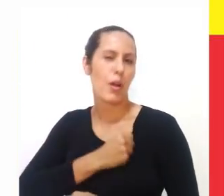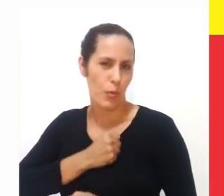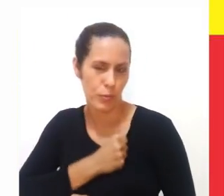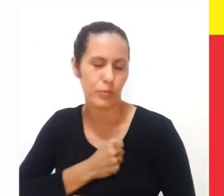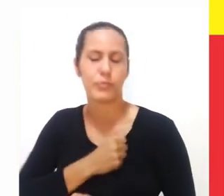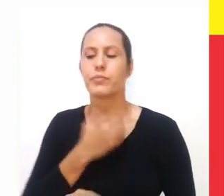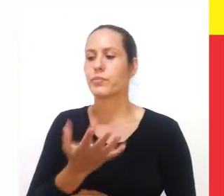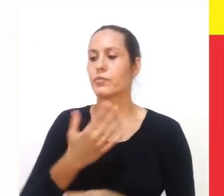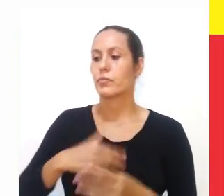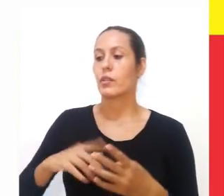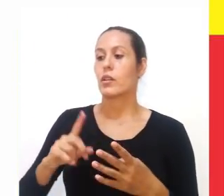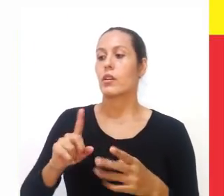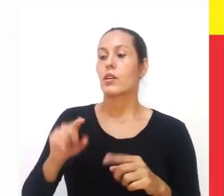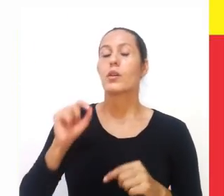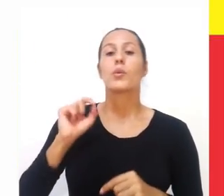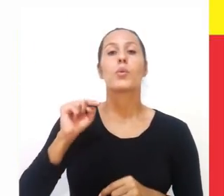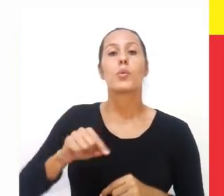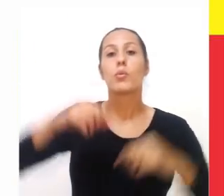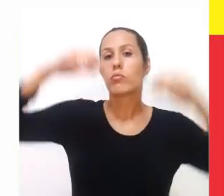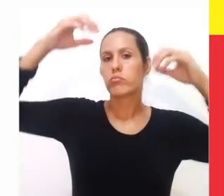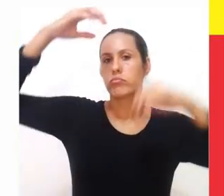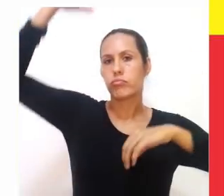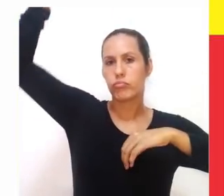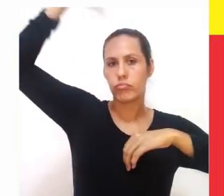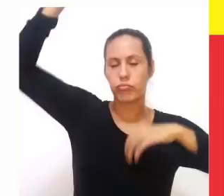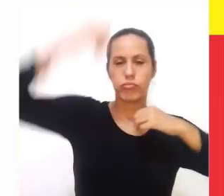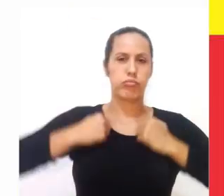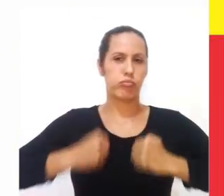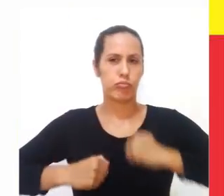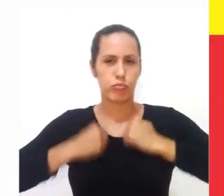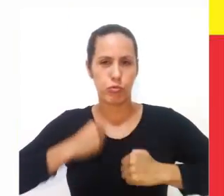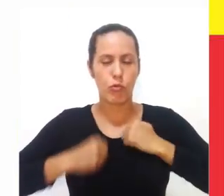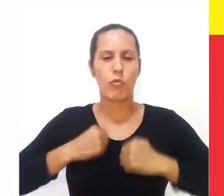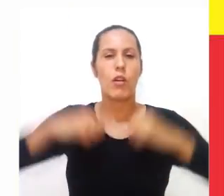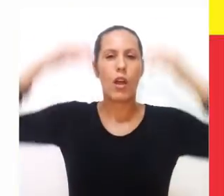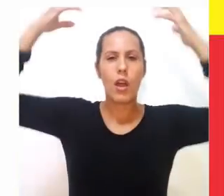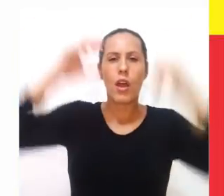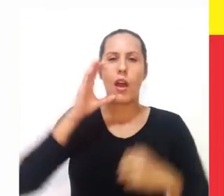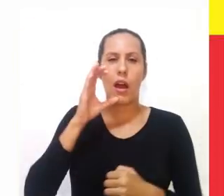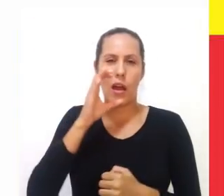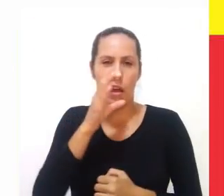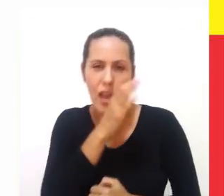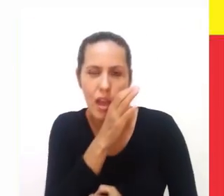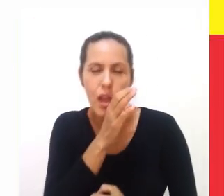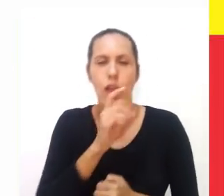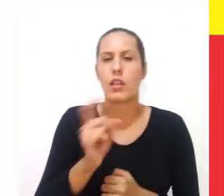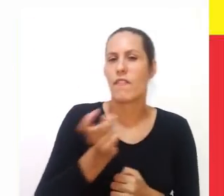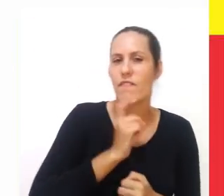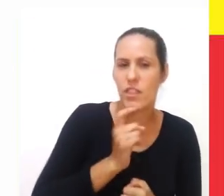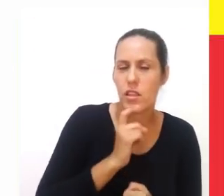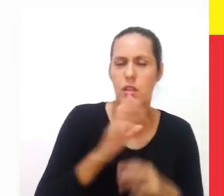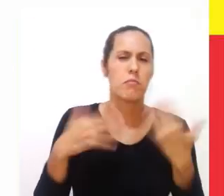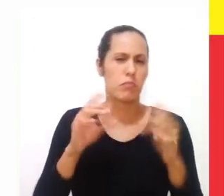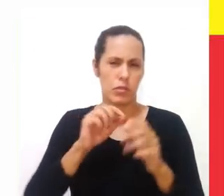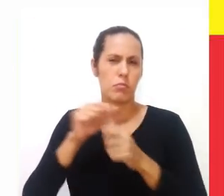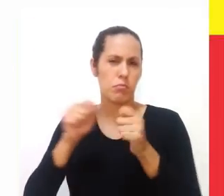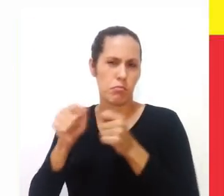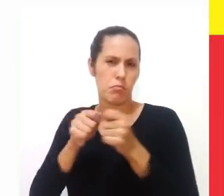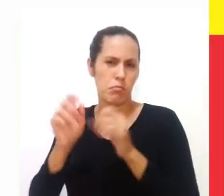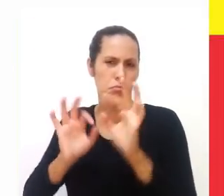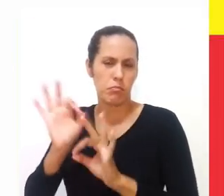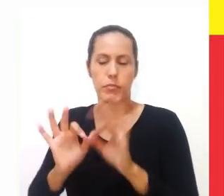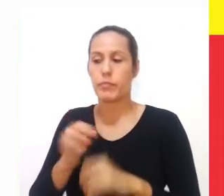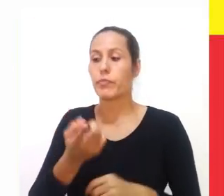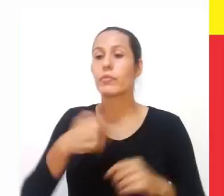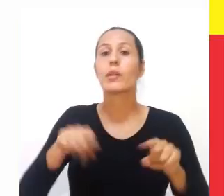gostam muito. Nós temos aí também o chuveiro, né, para ter a ducha, né, pode botar água morna, água fria, água quente. E